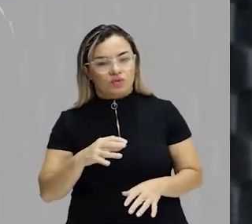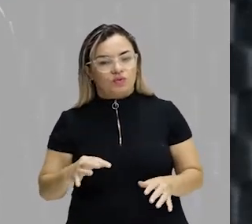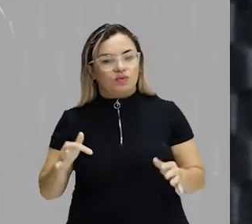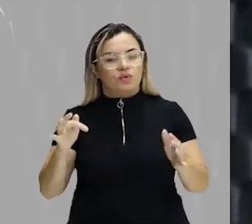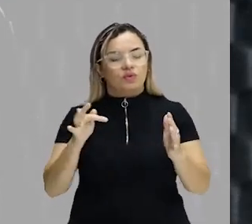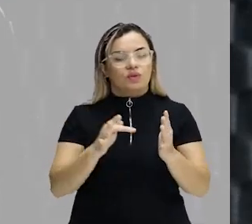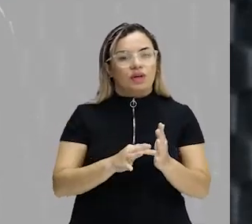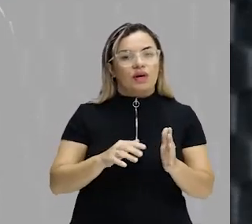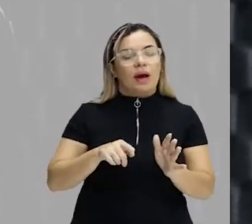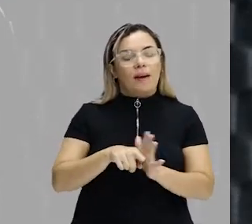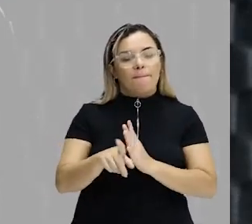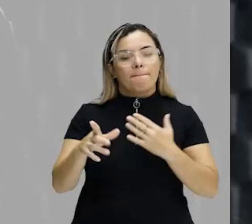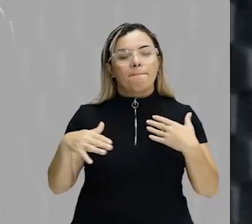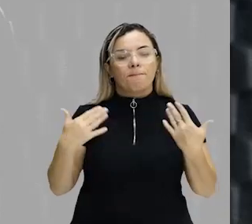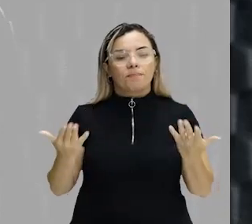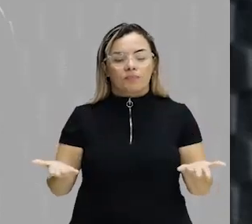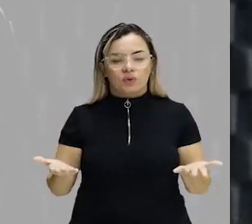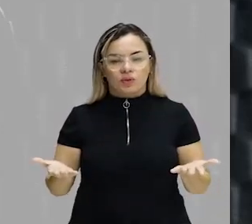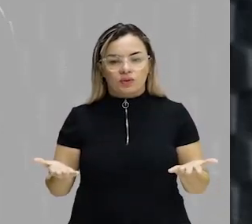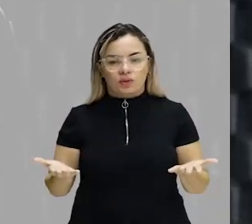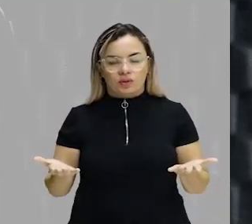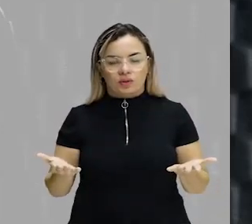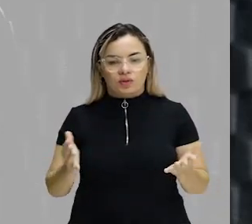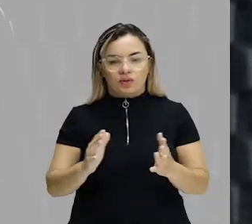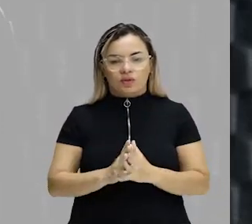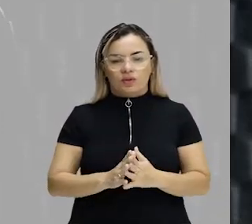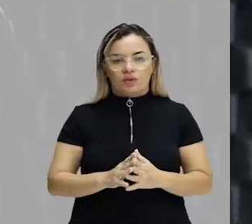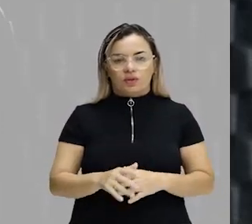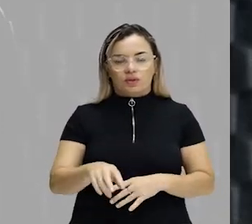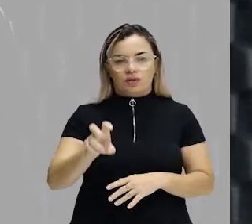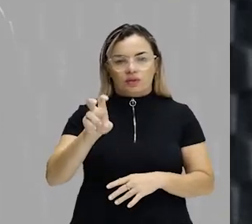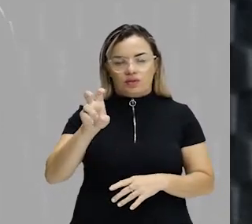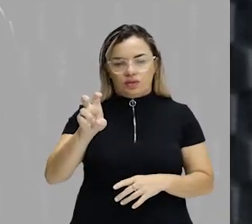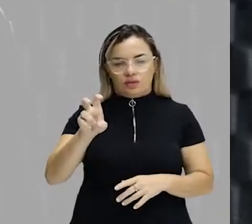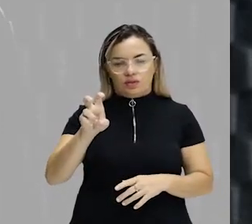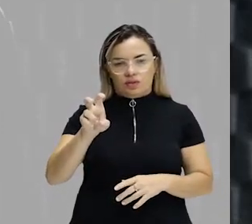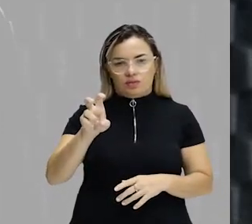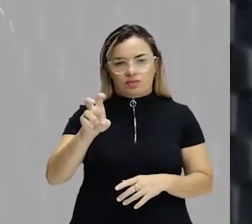funções. A pergunta é, considerando-se